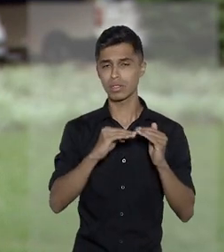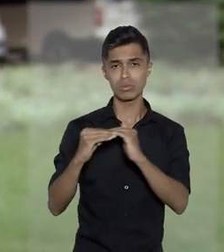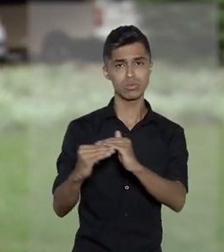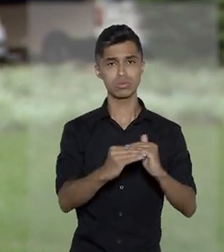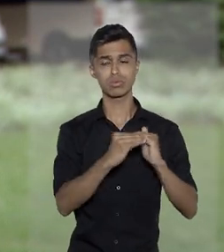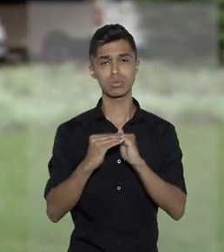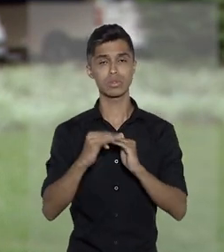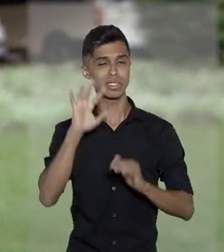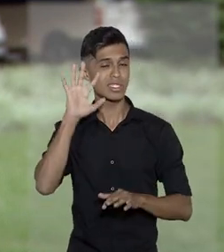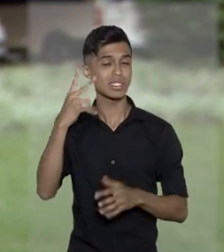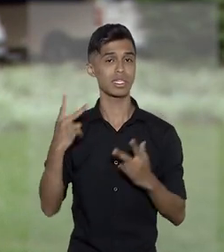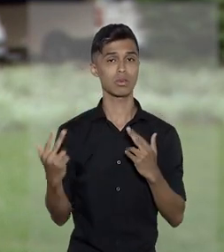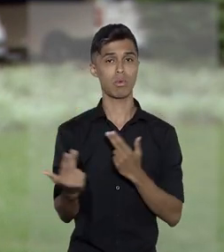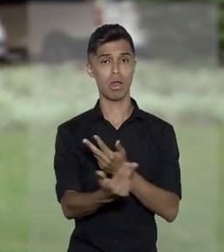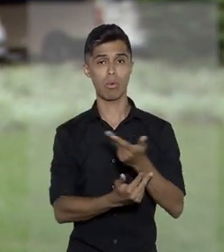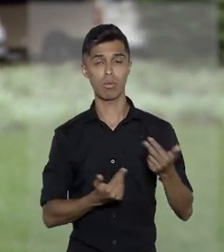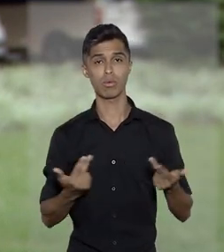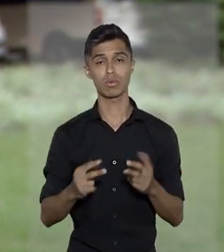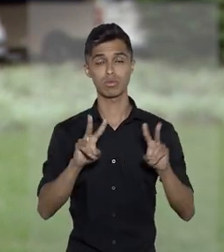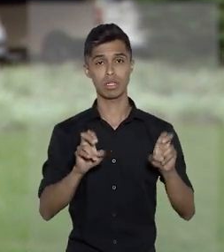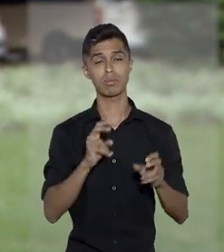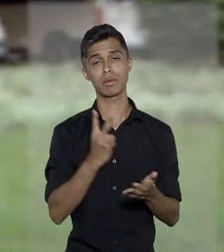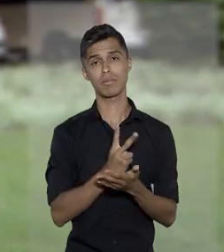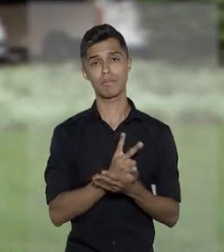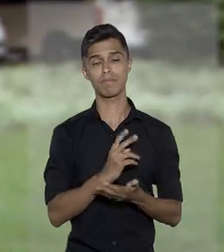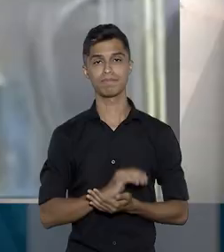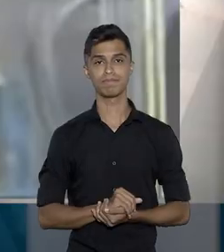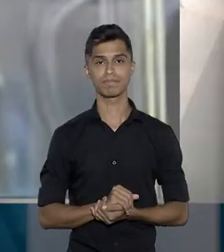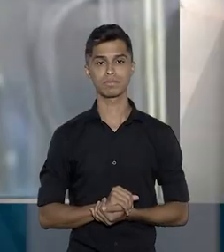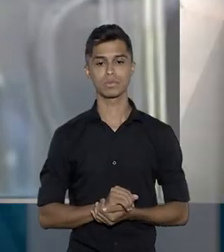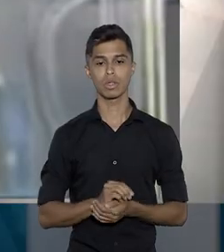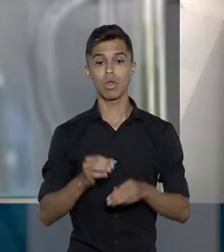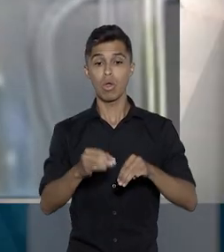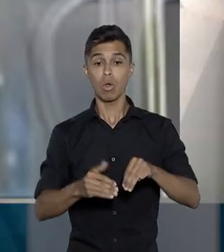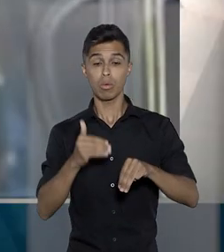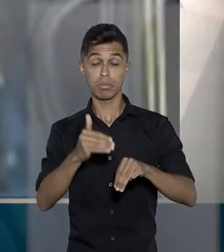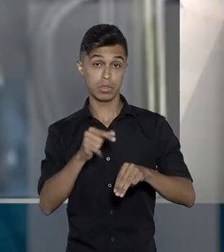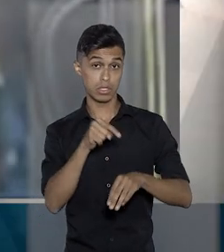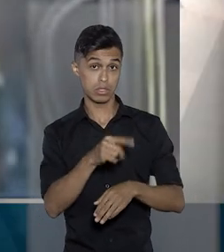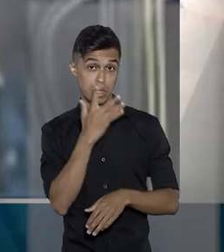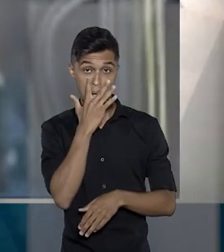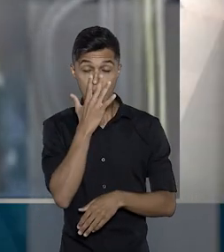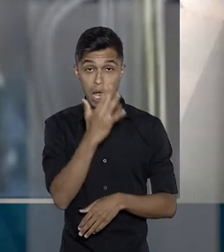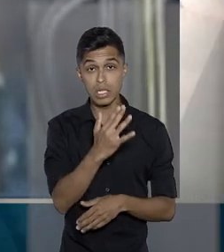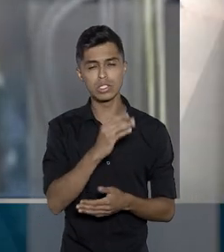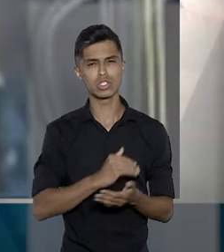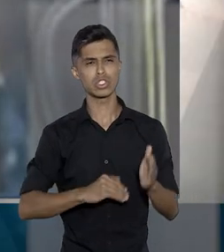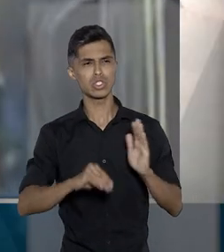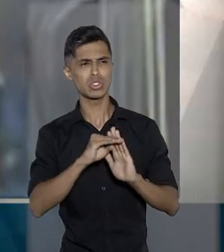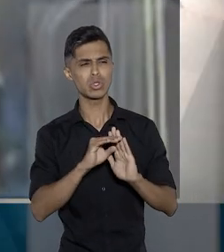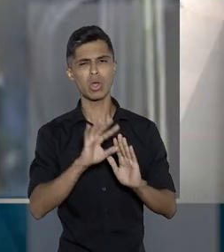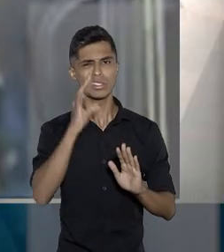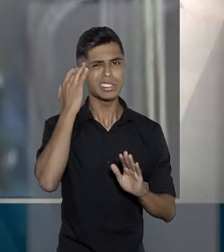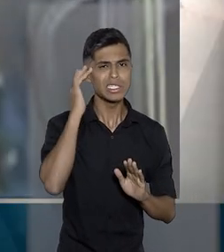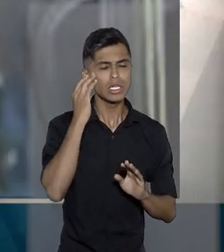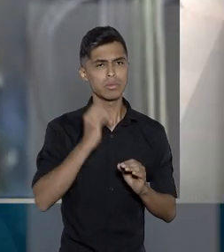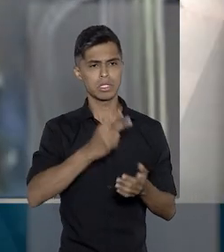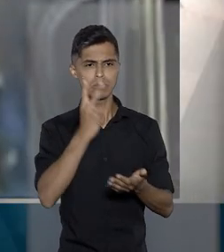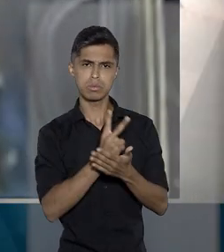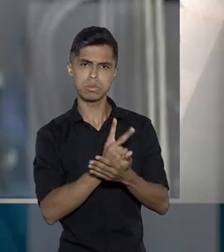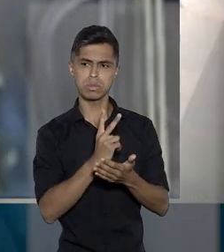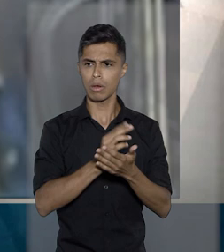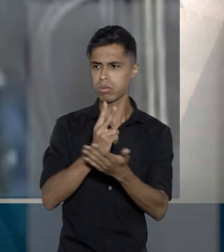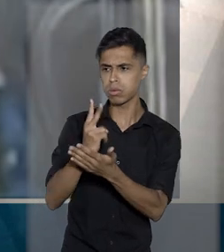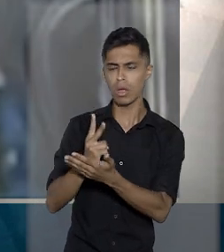igual o entendimento os demais processos sobre o mesmo tema para o ministro a reiteração de posicionamentos consolidados